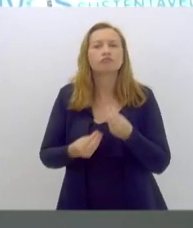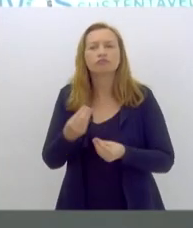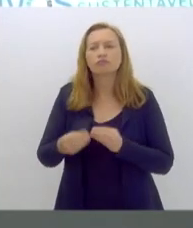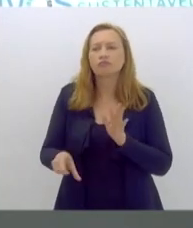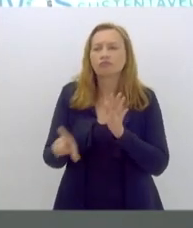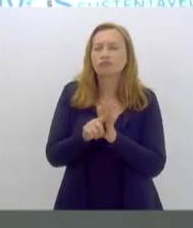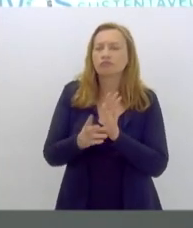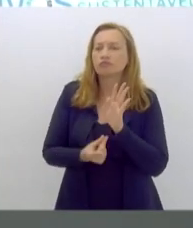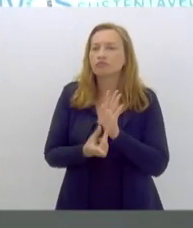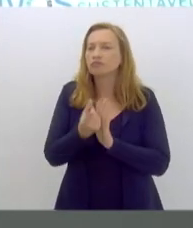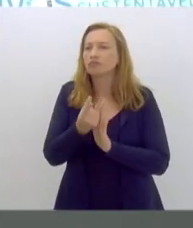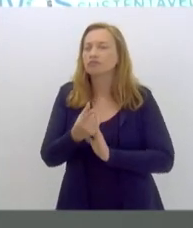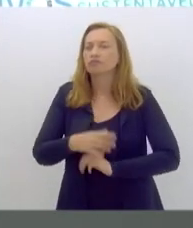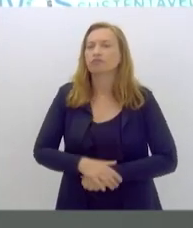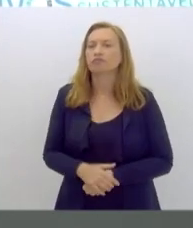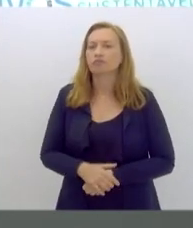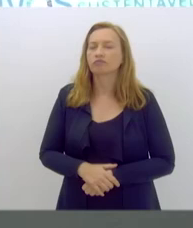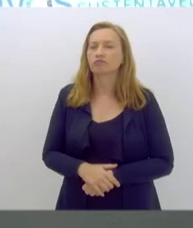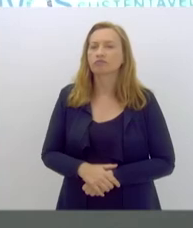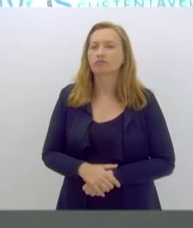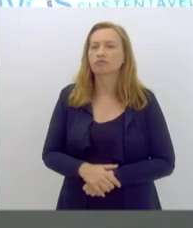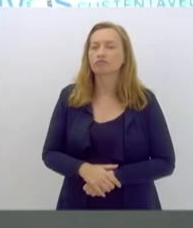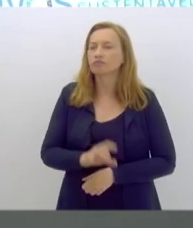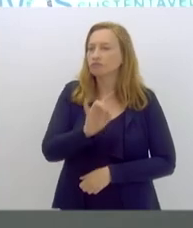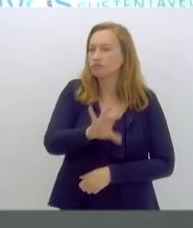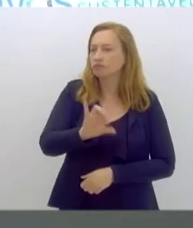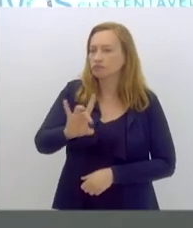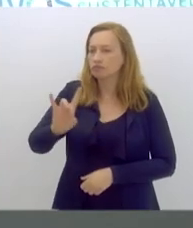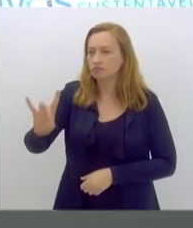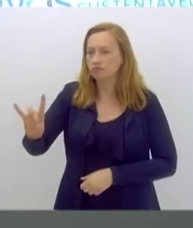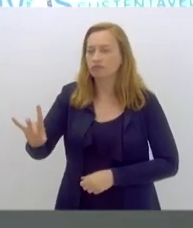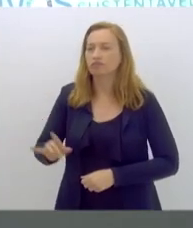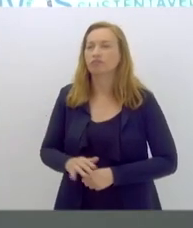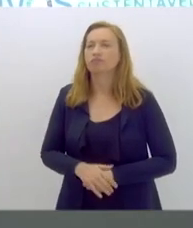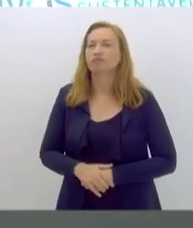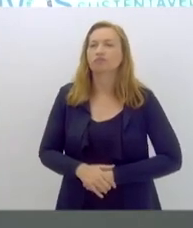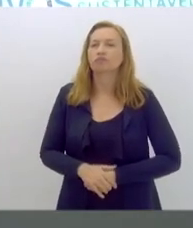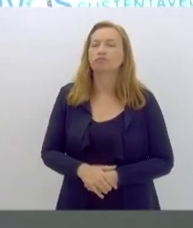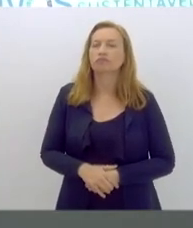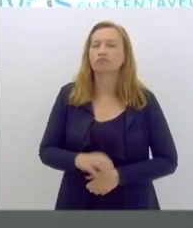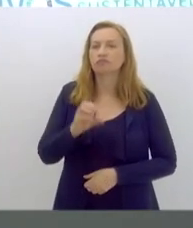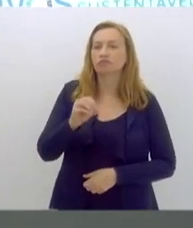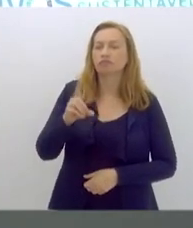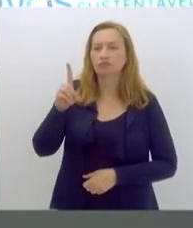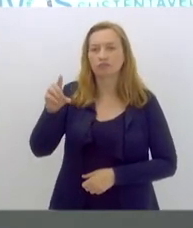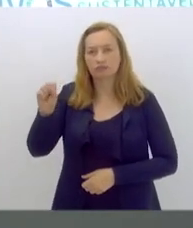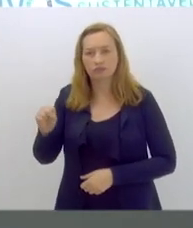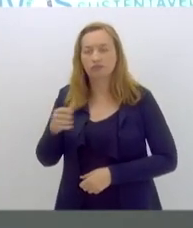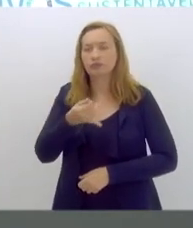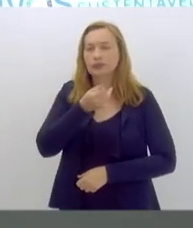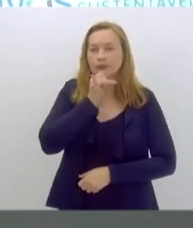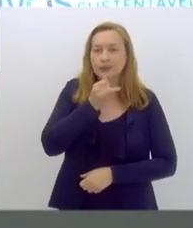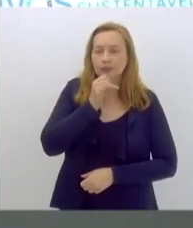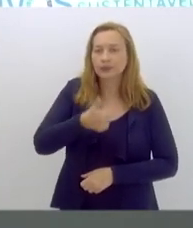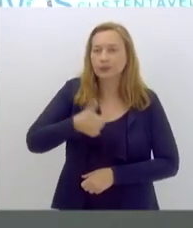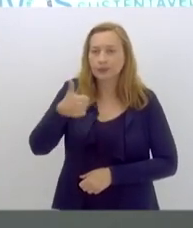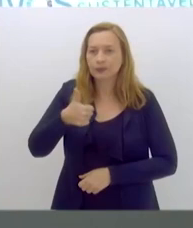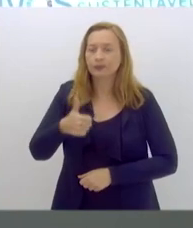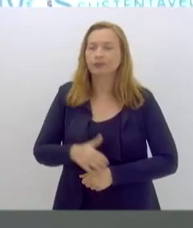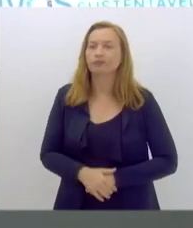lei orçamentária tem para cada um dos ods por exemplo primeiro o